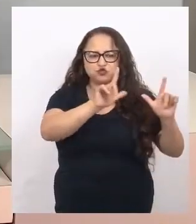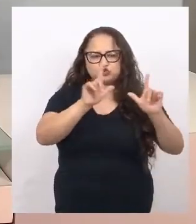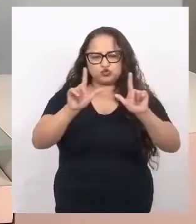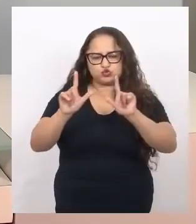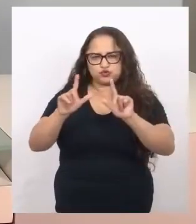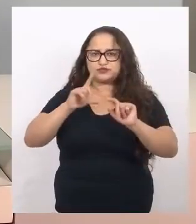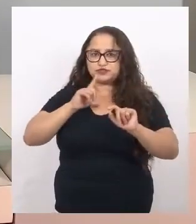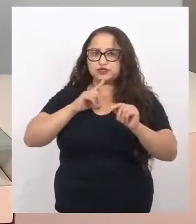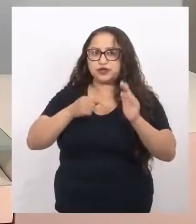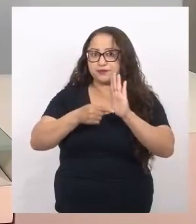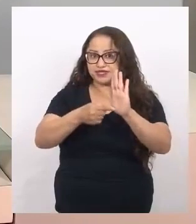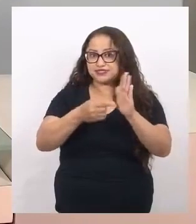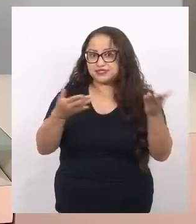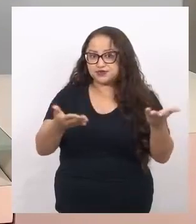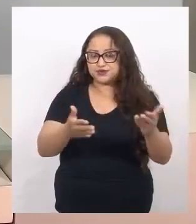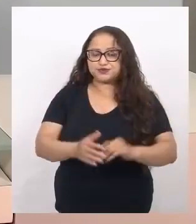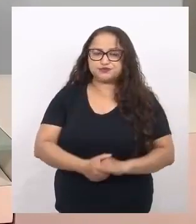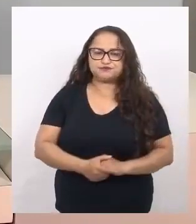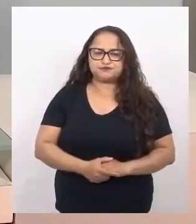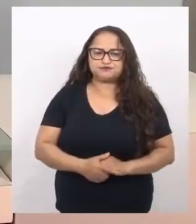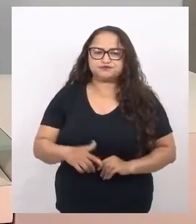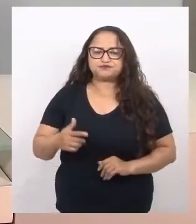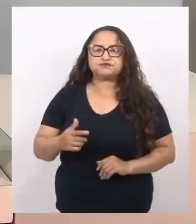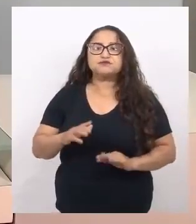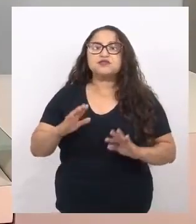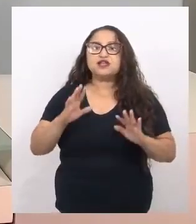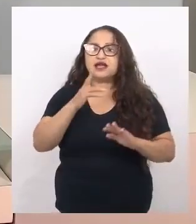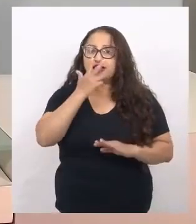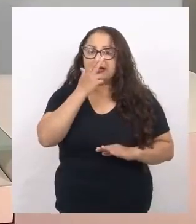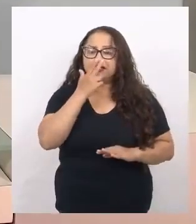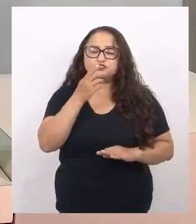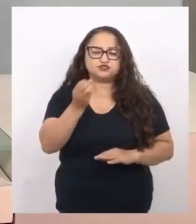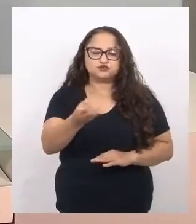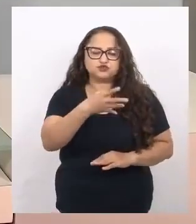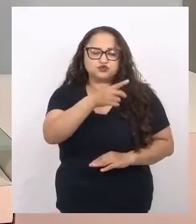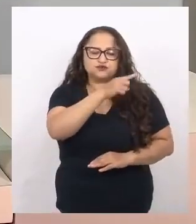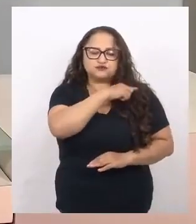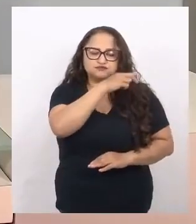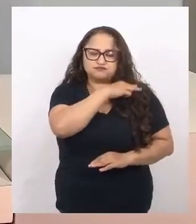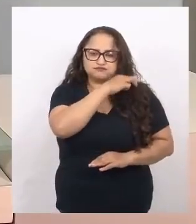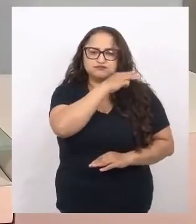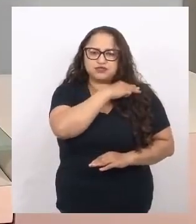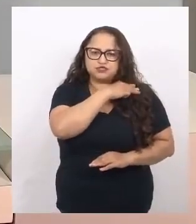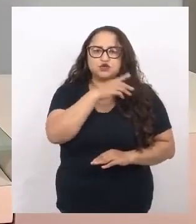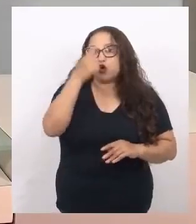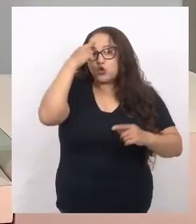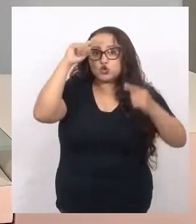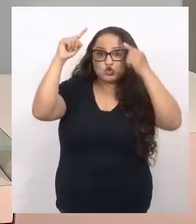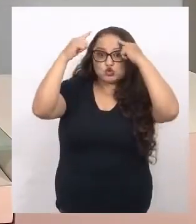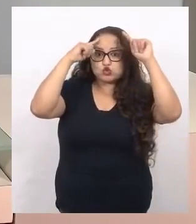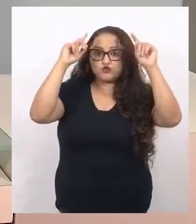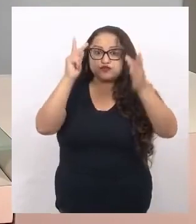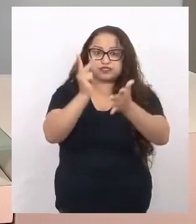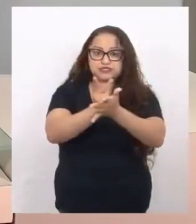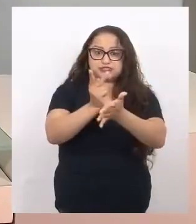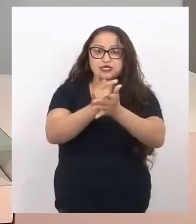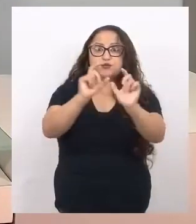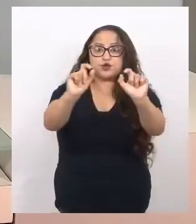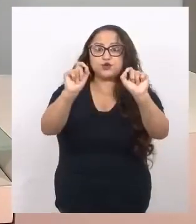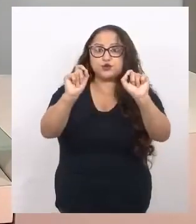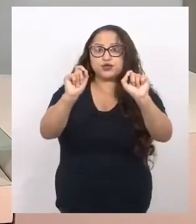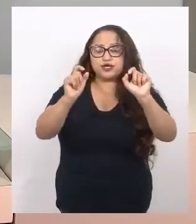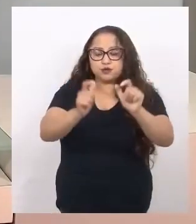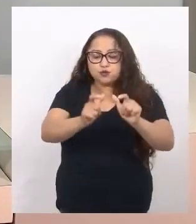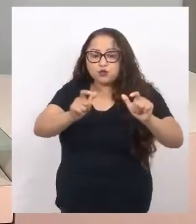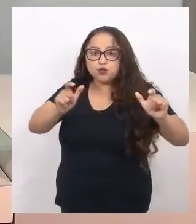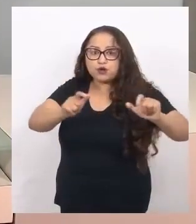hoje. Tá? Acho que, de novo, o ensino médio, isso apareceu bastante essa dúvida sobre, em relação à